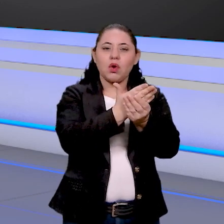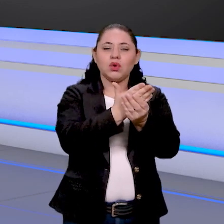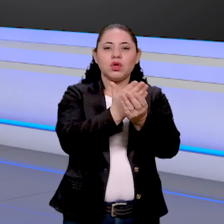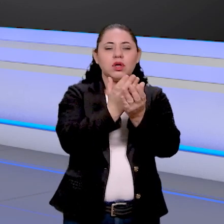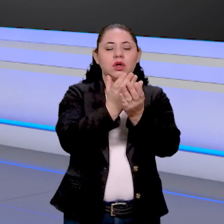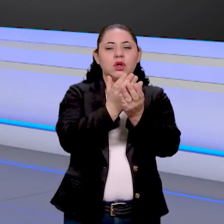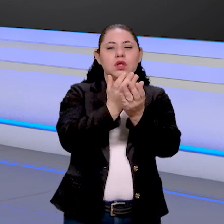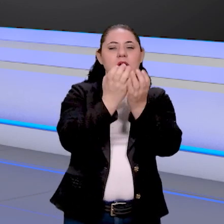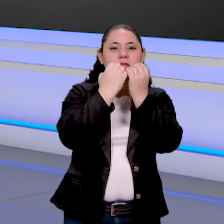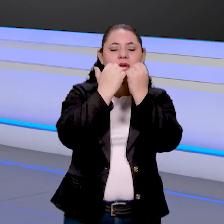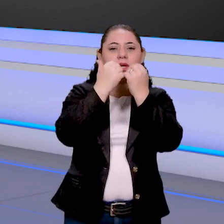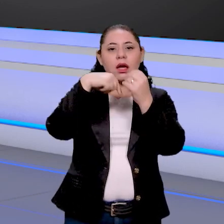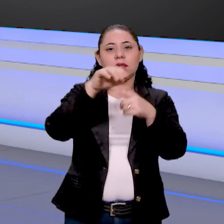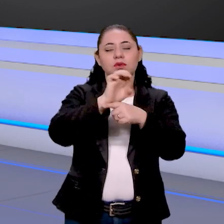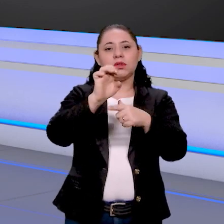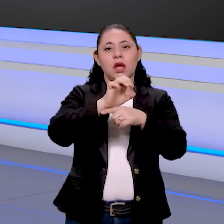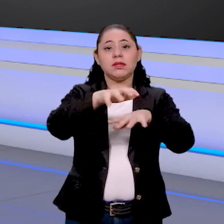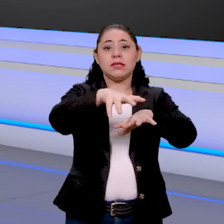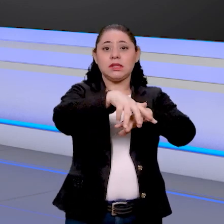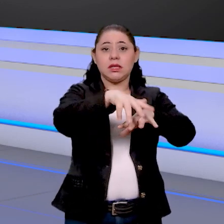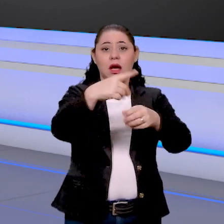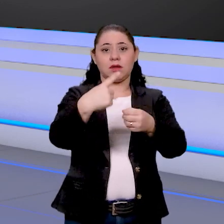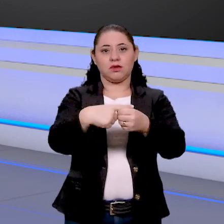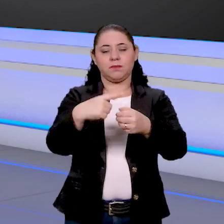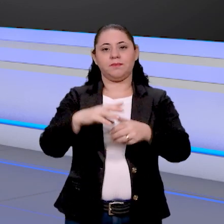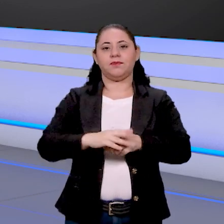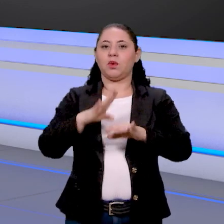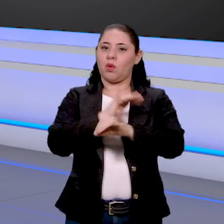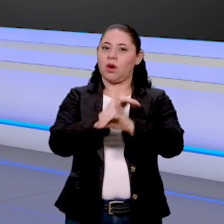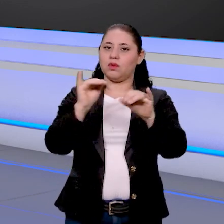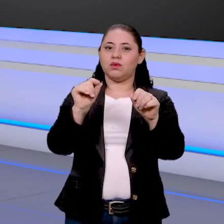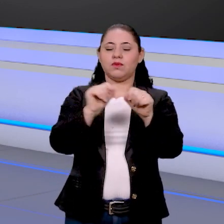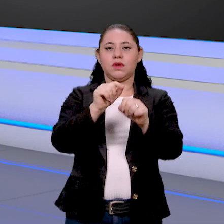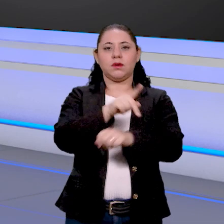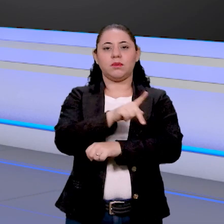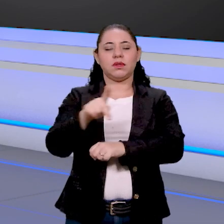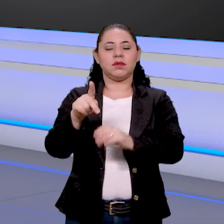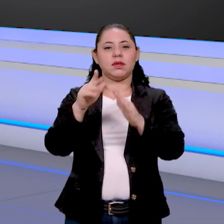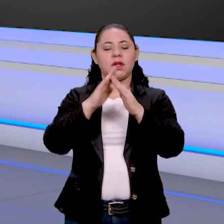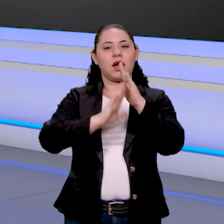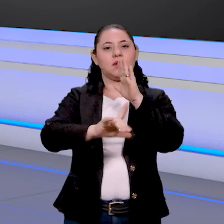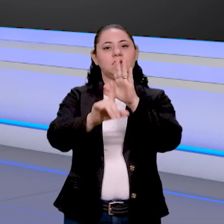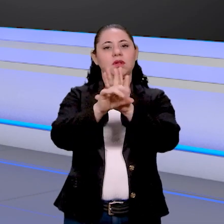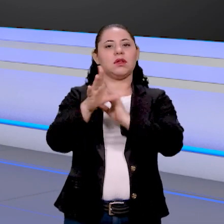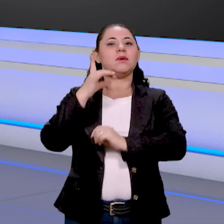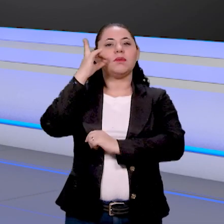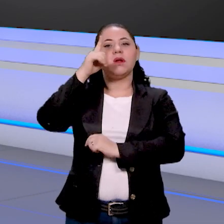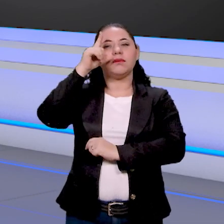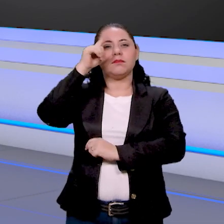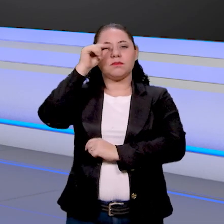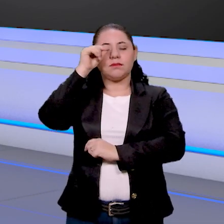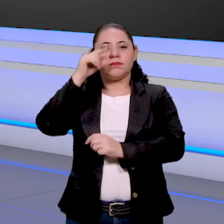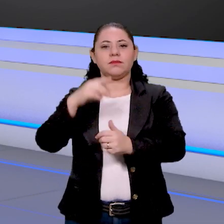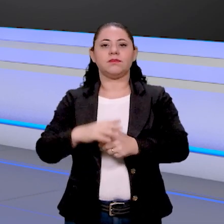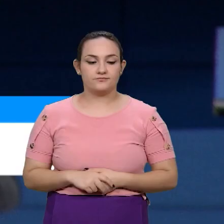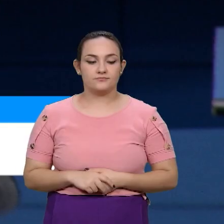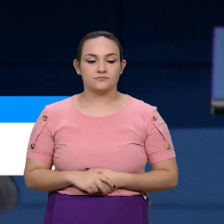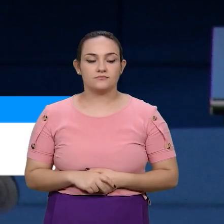de milho no estado, dessa vez em Sidrolândia. O anúncio foi feito pelo presidente da Casa, deputado Gerson